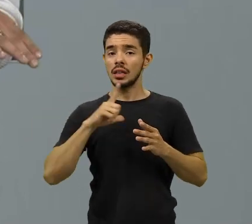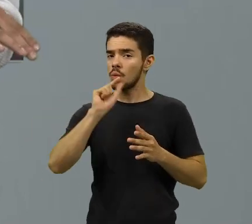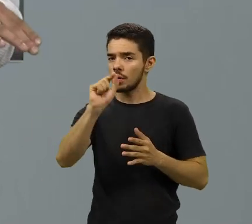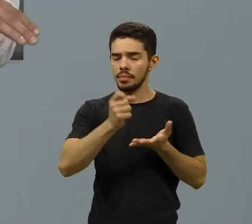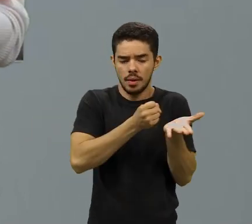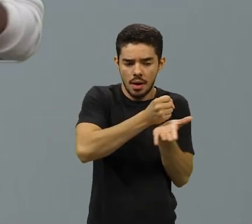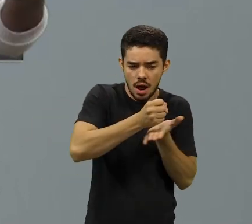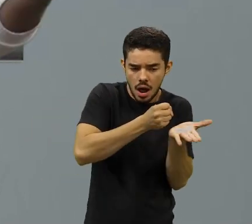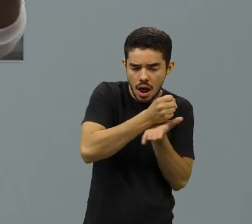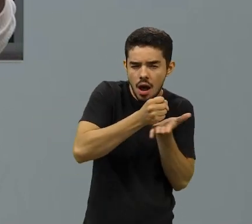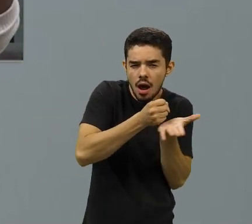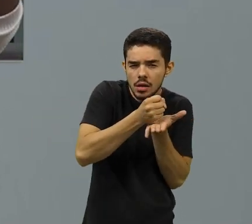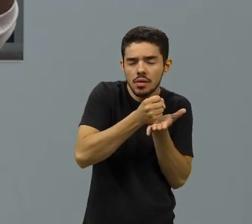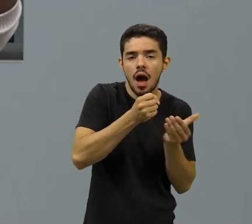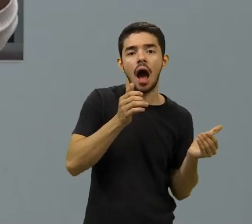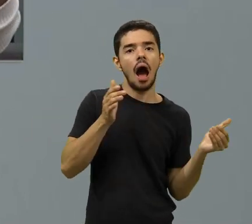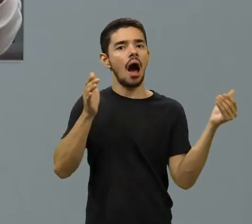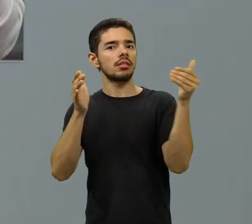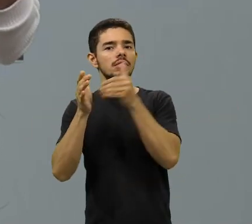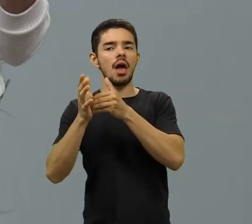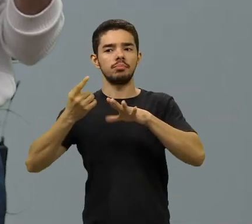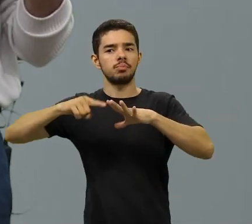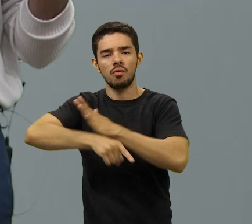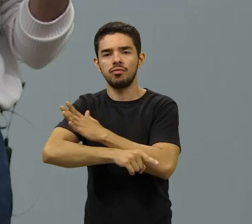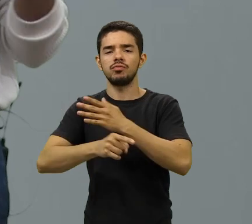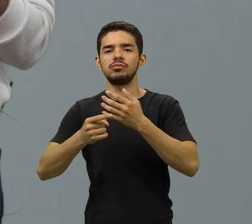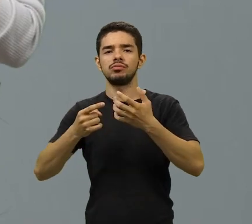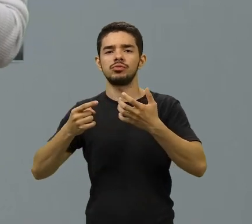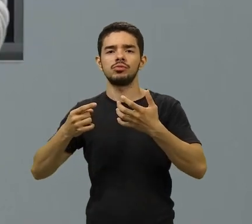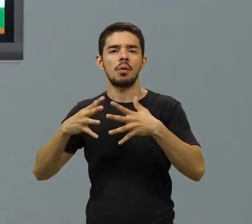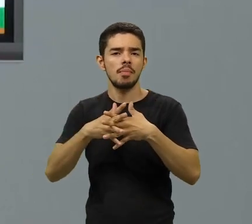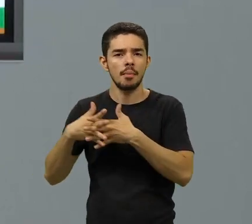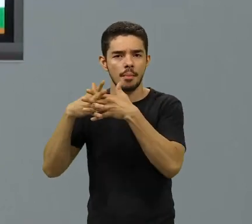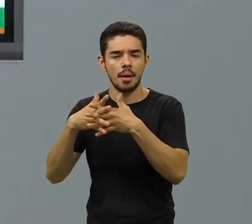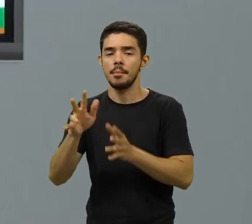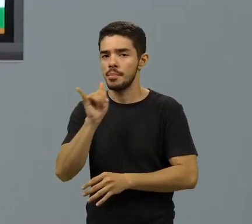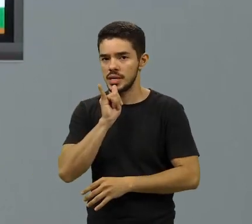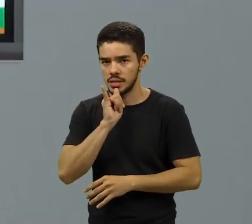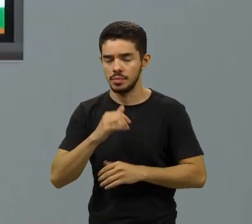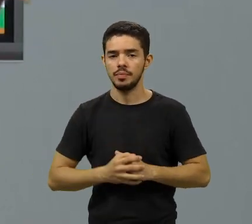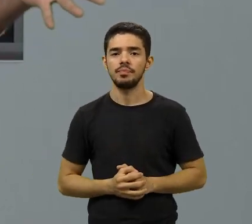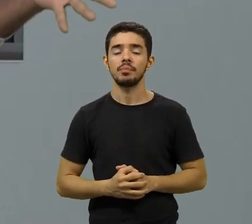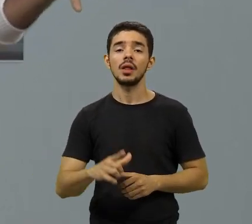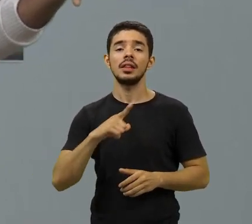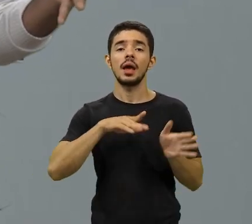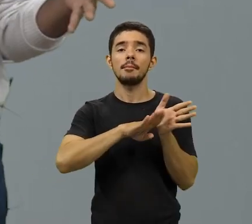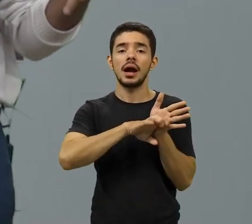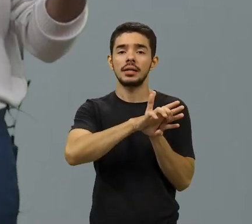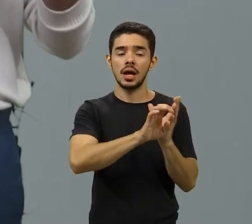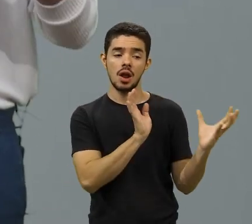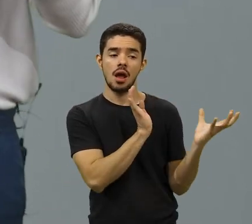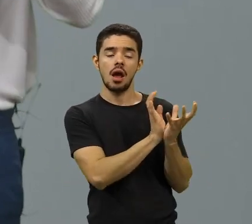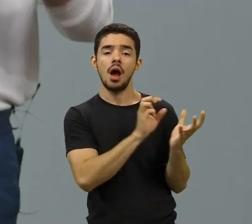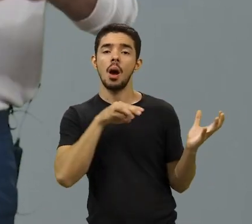mais primitivo, até o mais complexo. Por exemplo, nós podemos pegar uma bactéria do reino Monera,